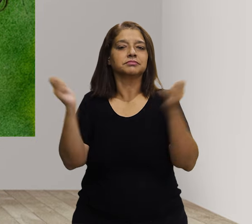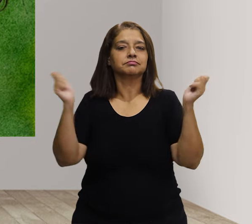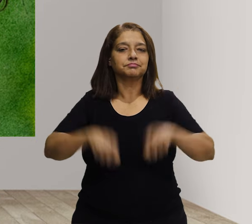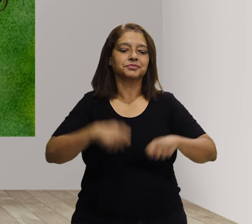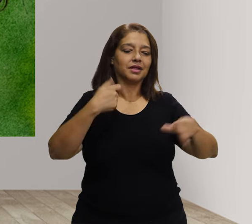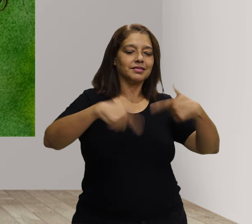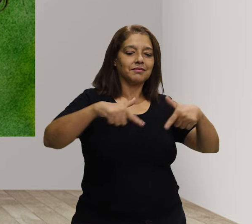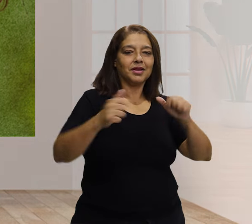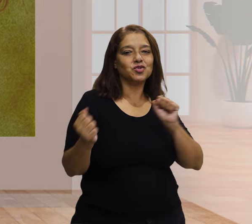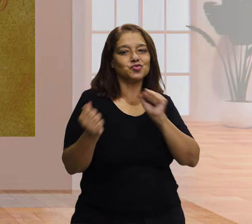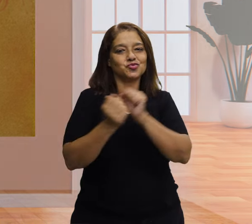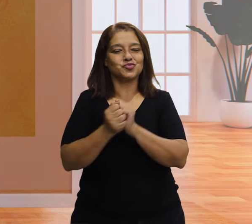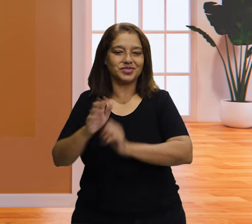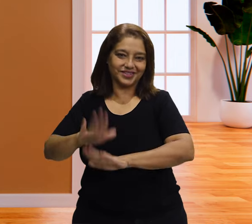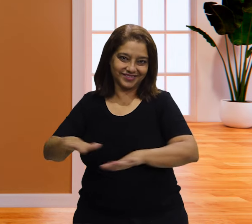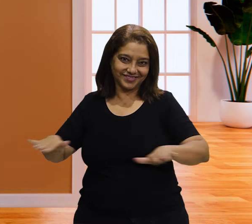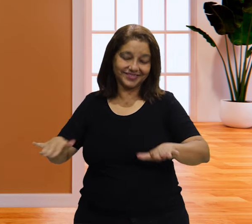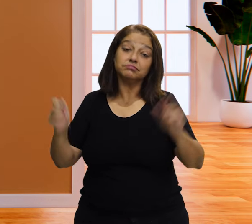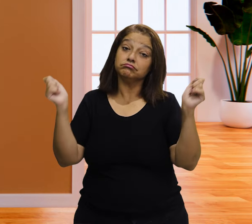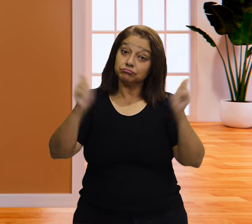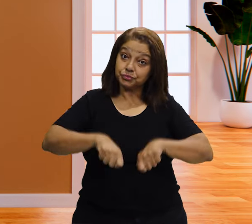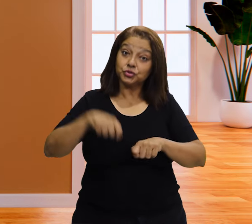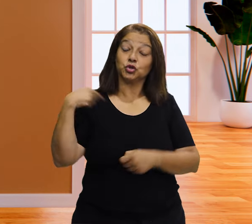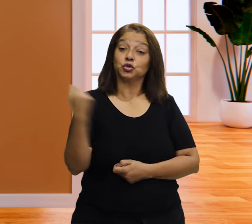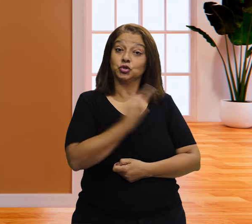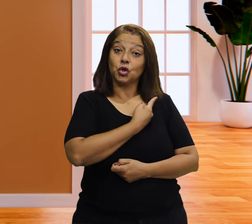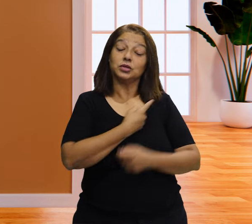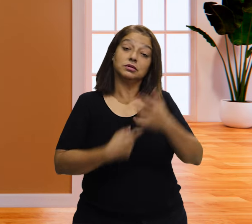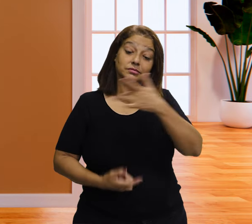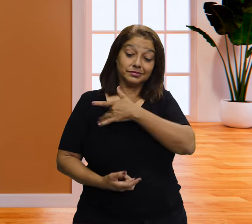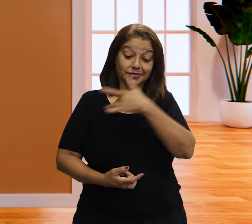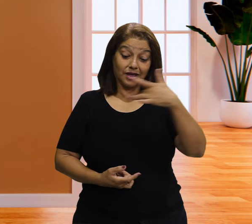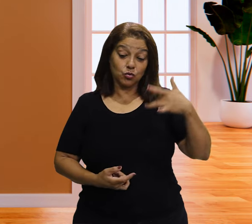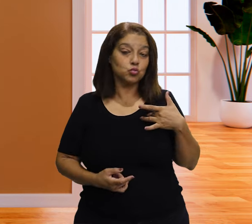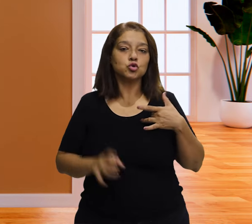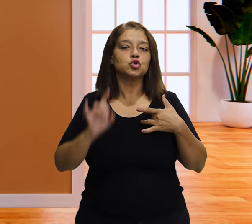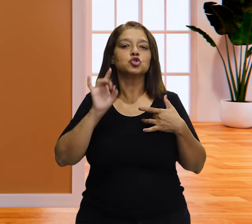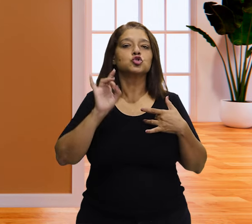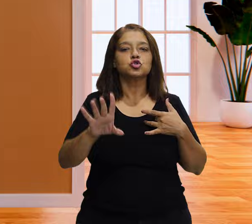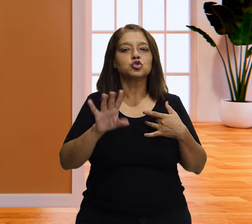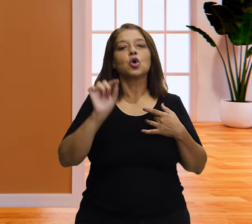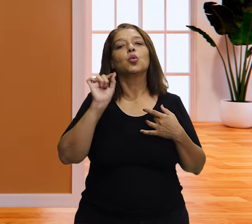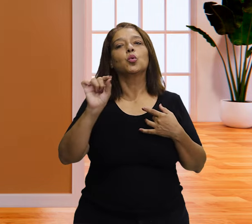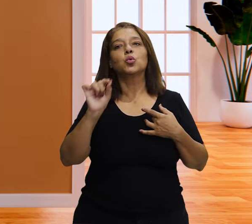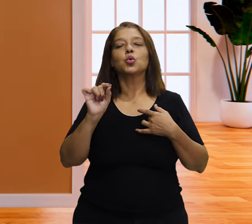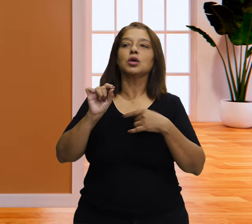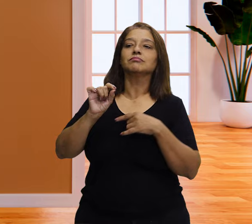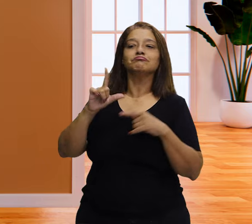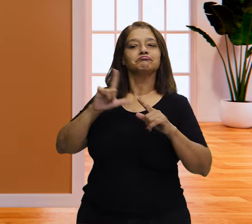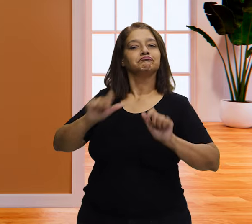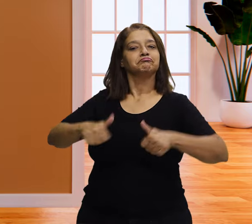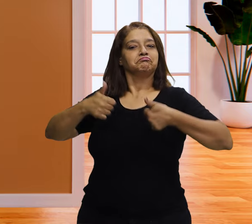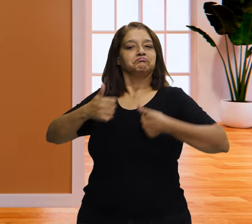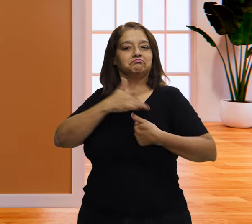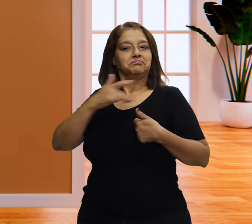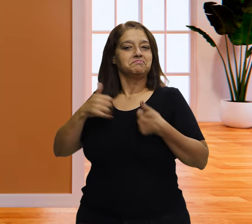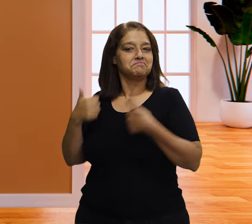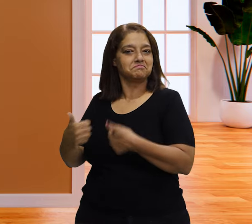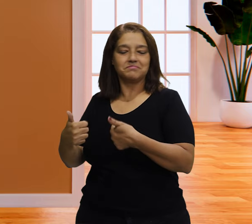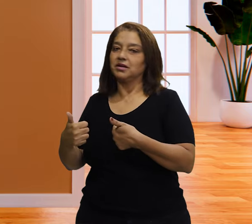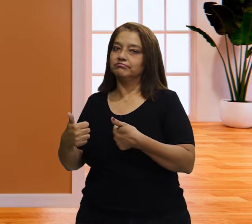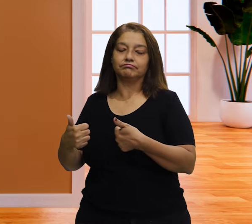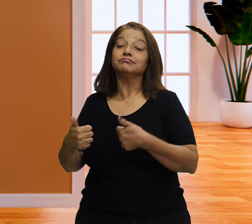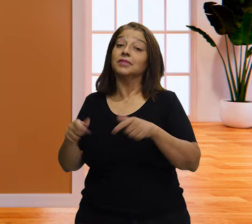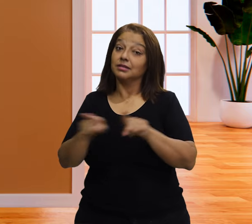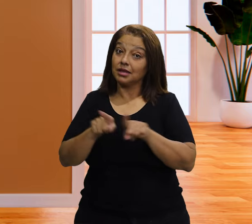às crianças. É possível pensar na saúde não apenas como a ausência de doença, mas como um